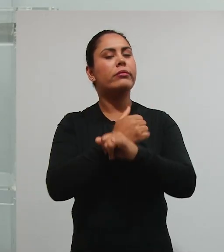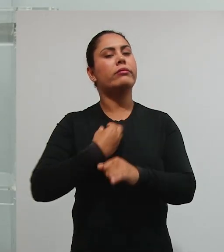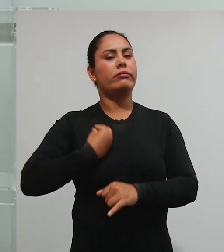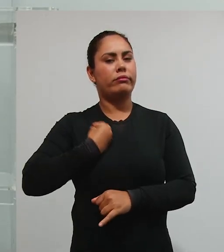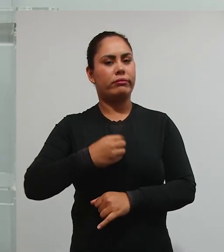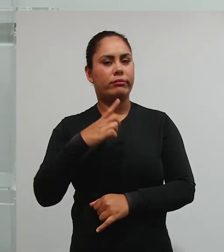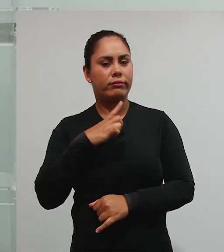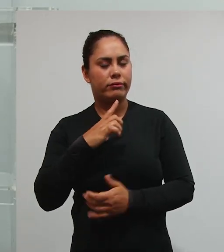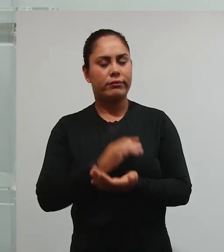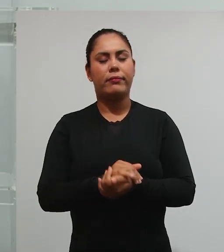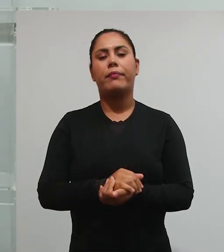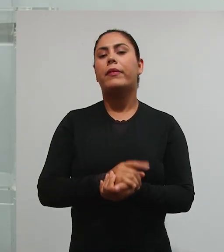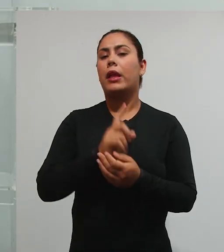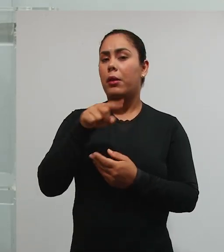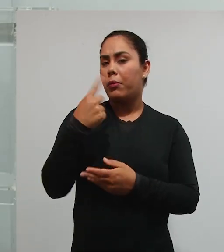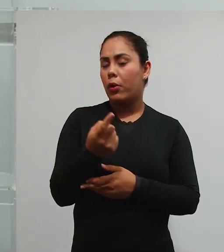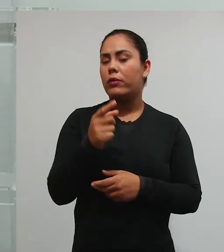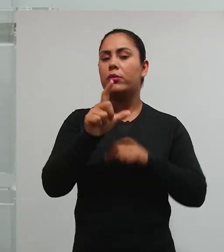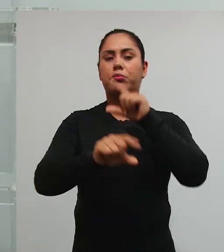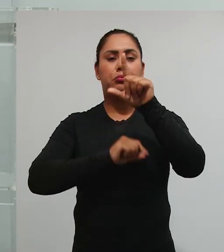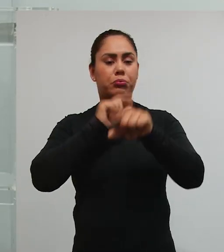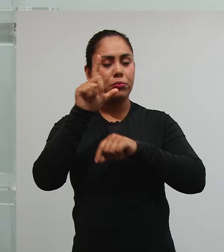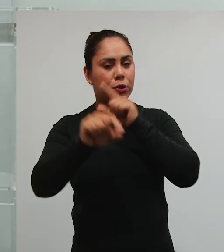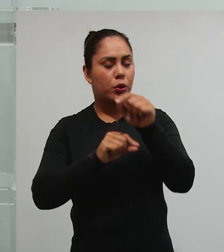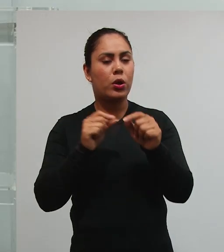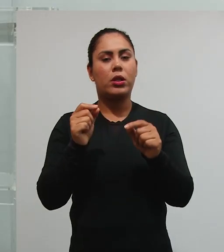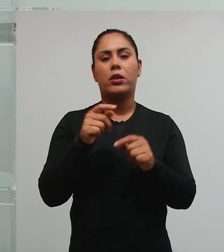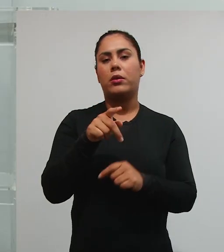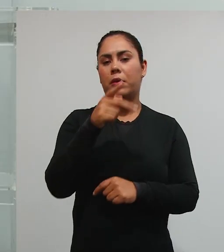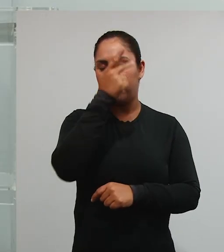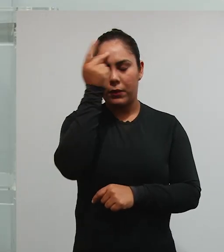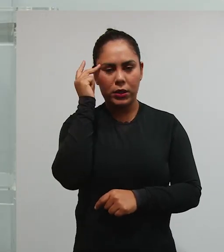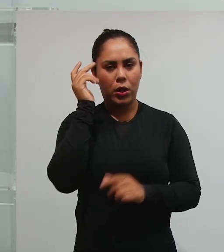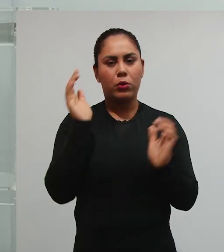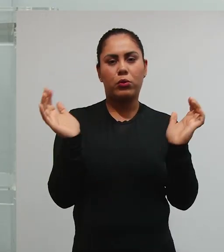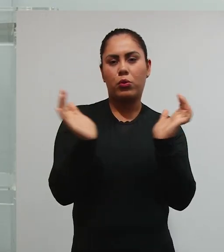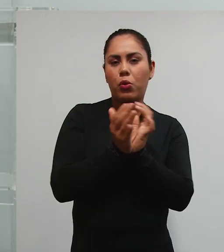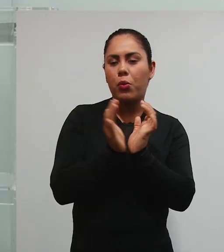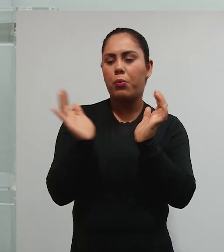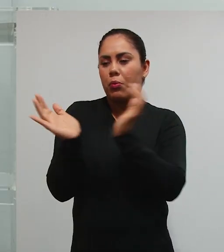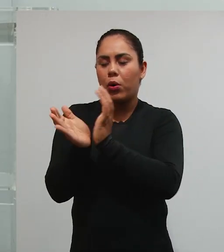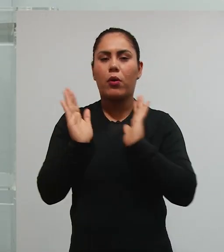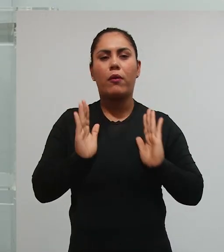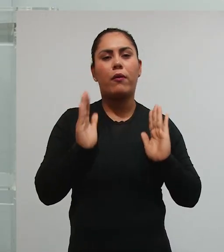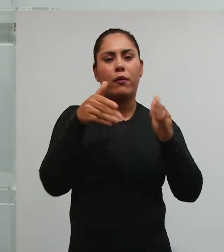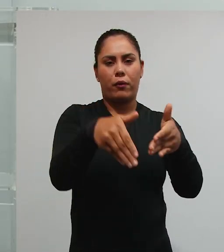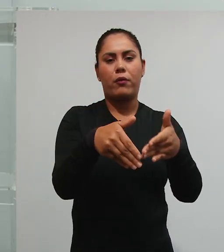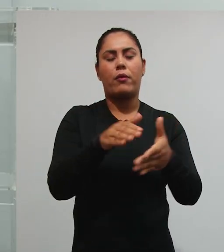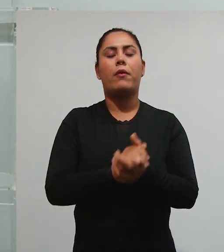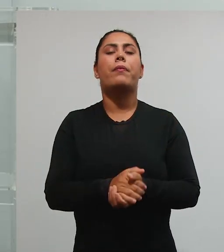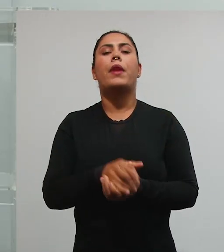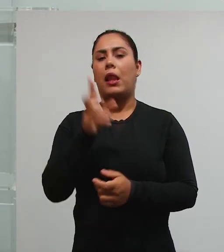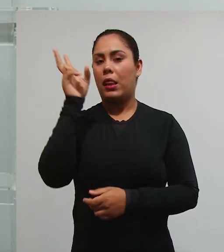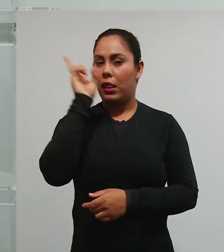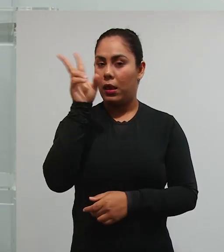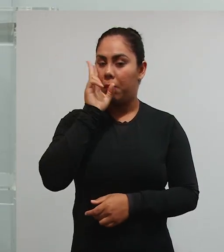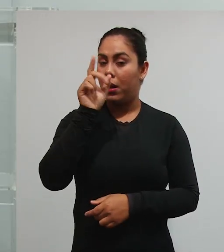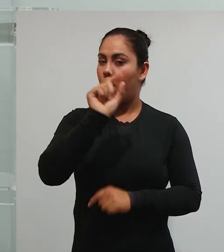ambiente virtual. Depois que vocês escolherem as pessoas para fazer o grupo focal, lembrando